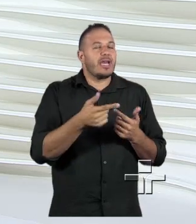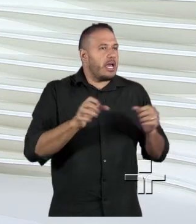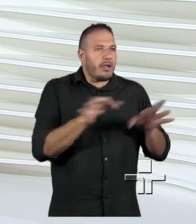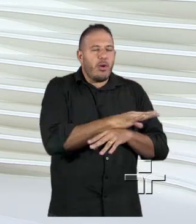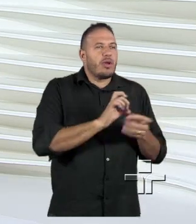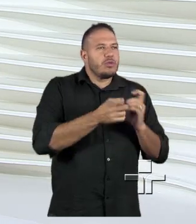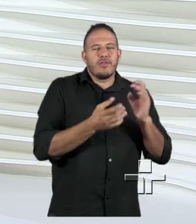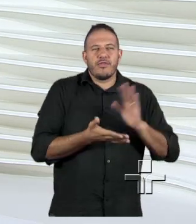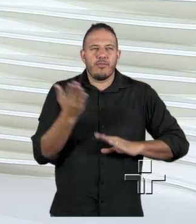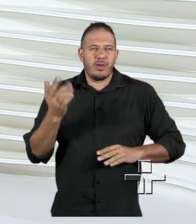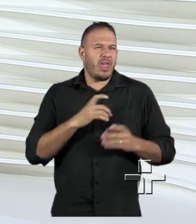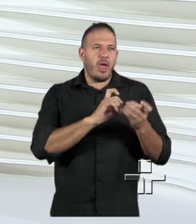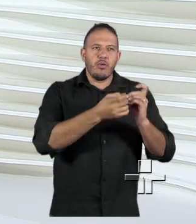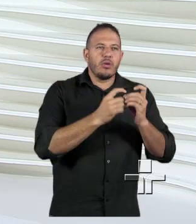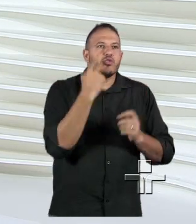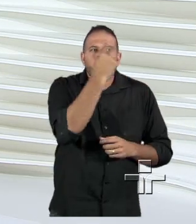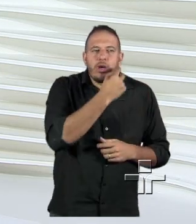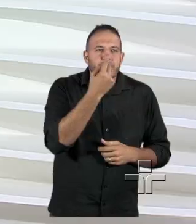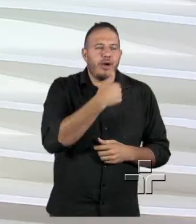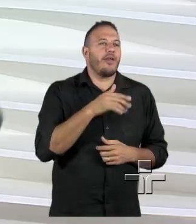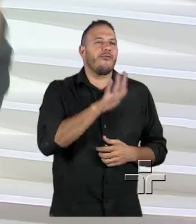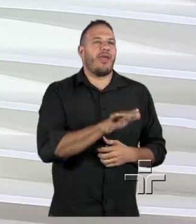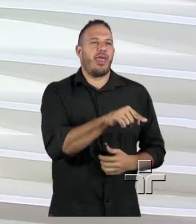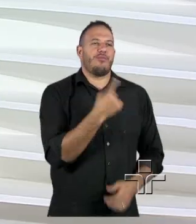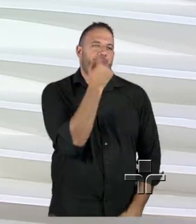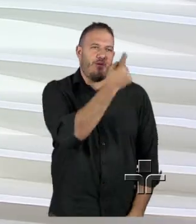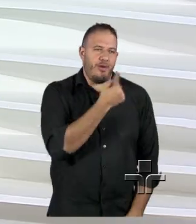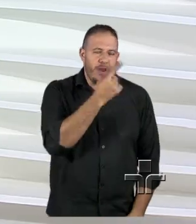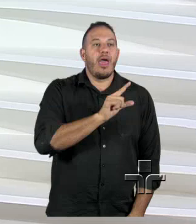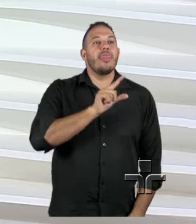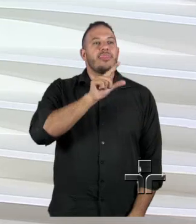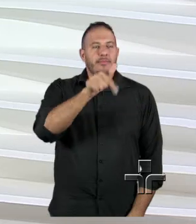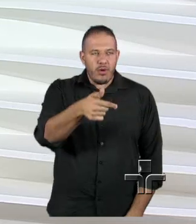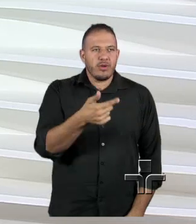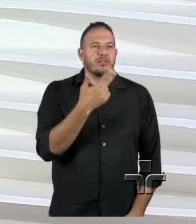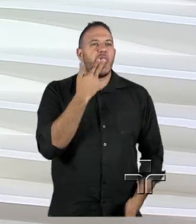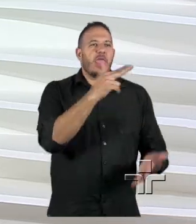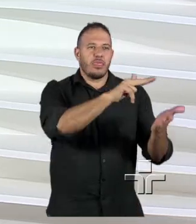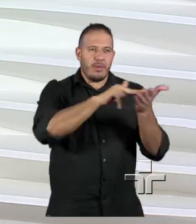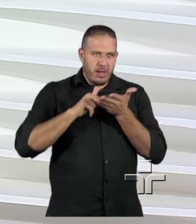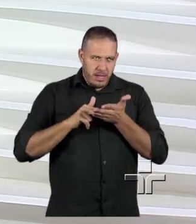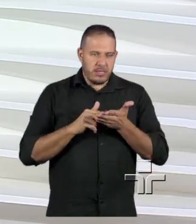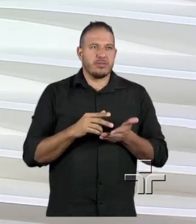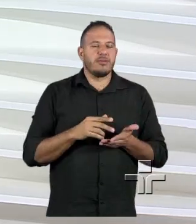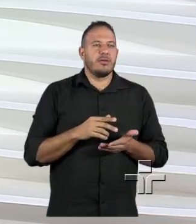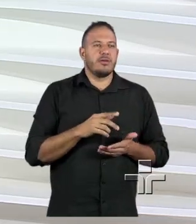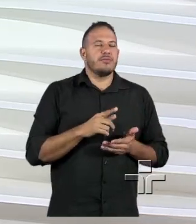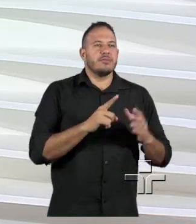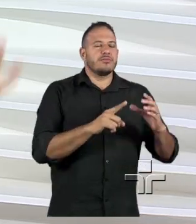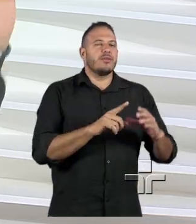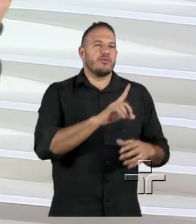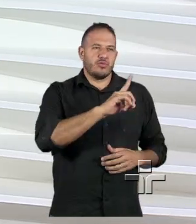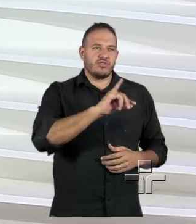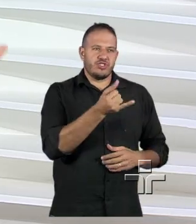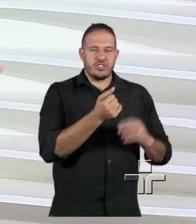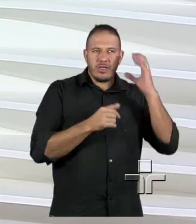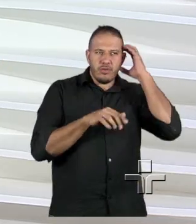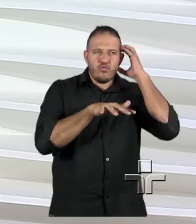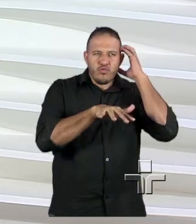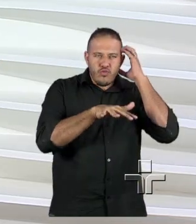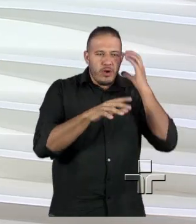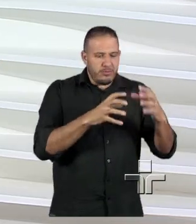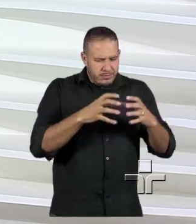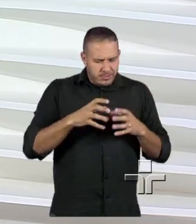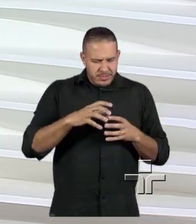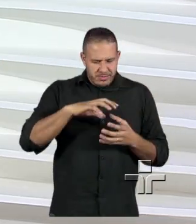enfim. A reunião de 2 horas eu participei 1 hora. Depois eu recebi uma carta dele, com uma caixinha de som, que eu guardo essa carta até